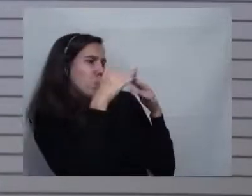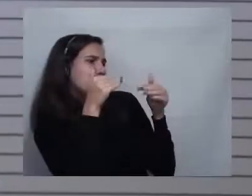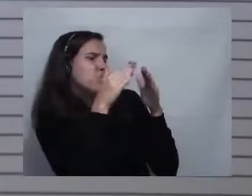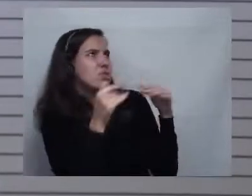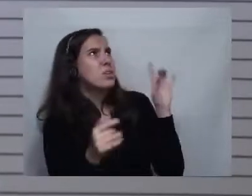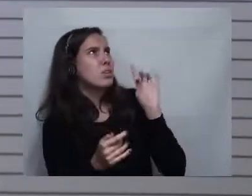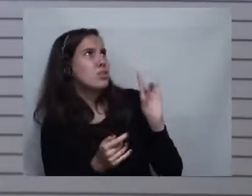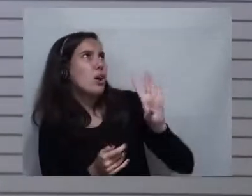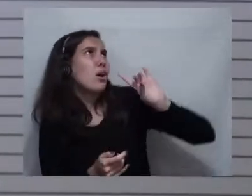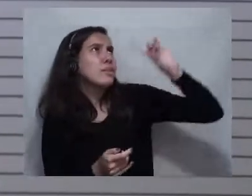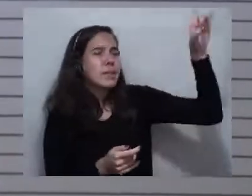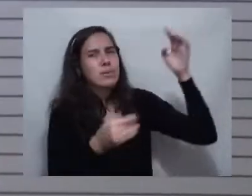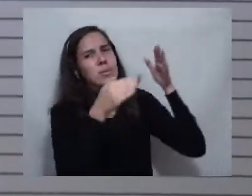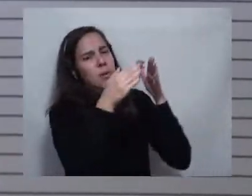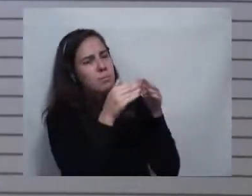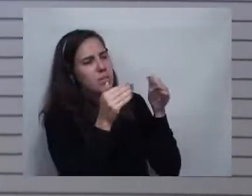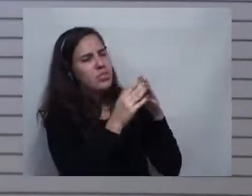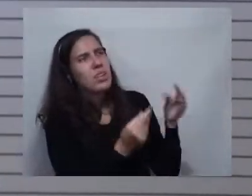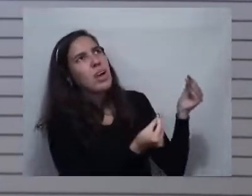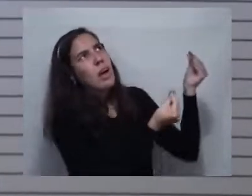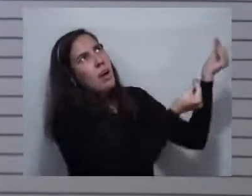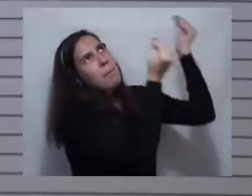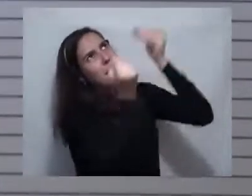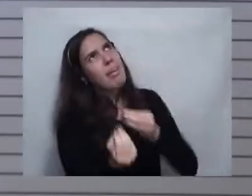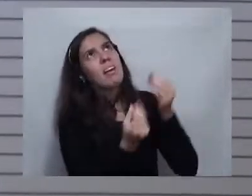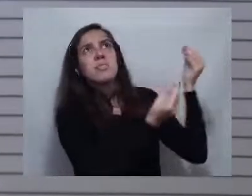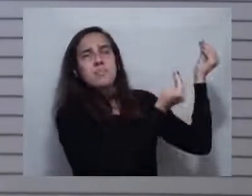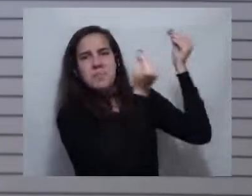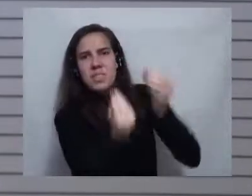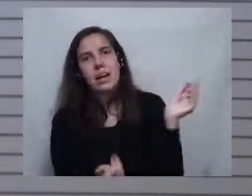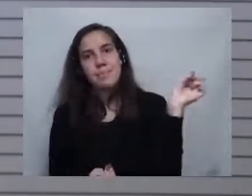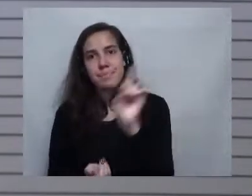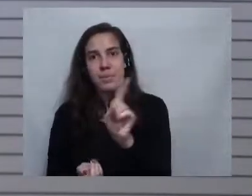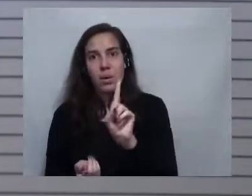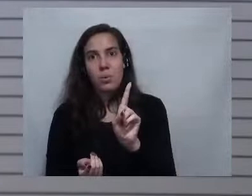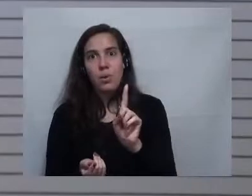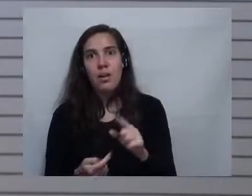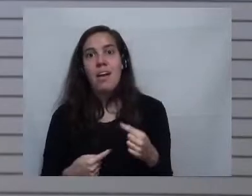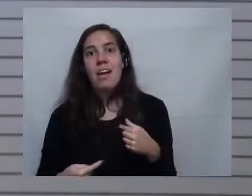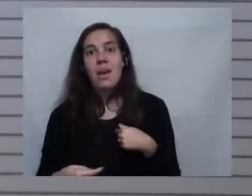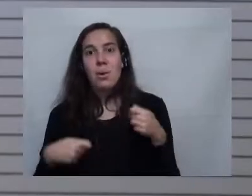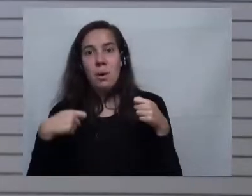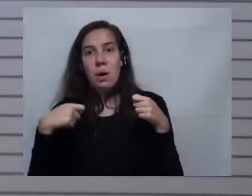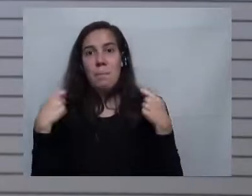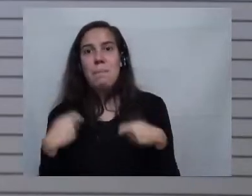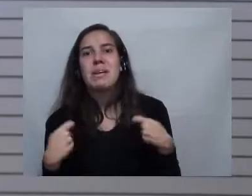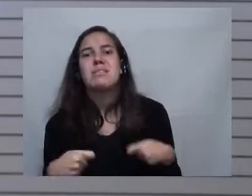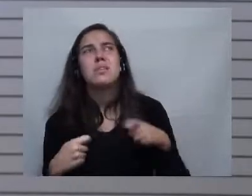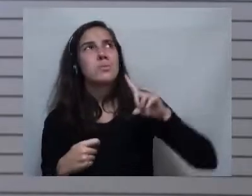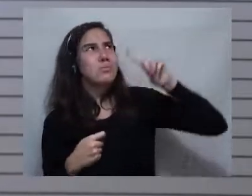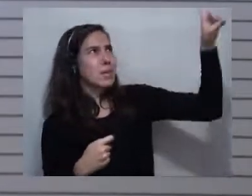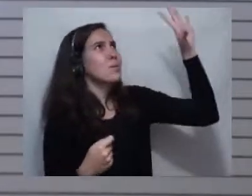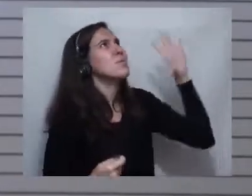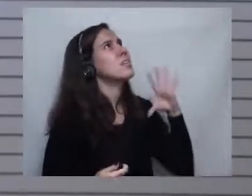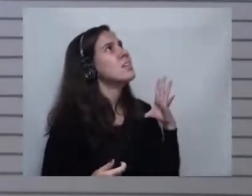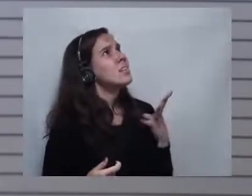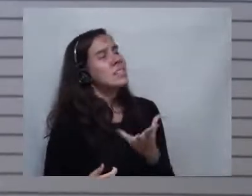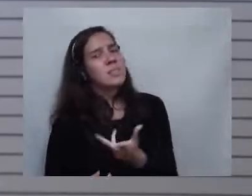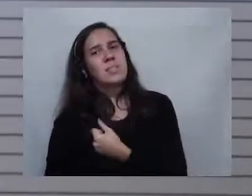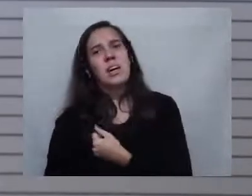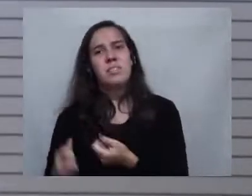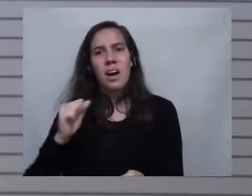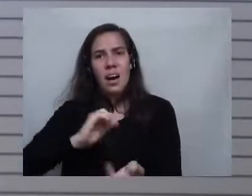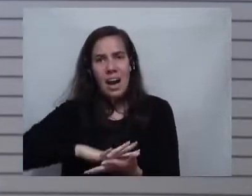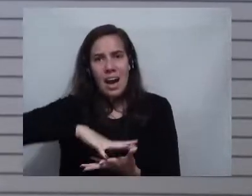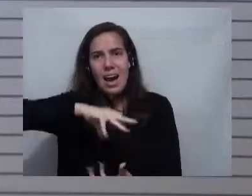banco é uma pessoa que vem para mim salvar a pele mas não vai me salvar a alma Oi e o Senhor